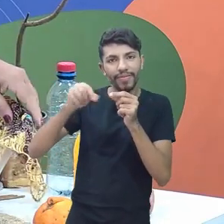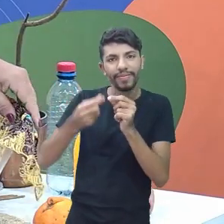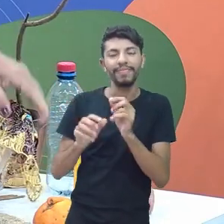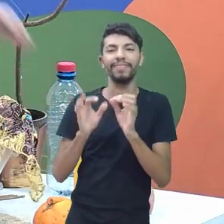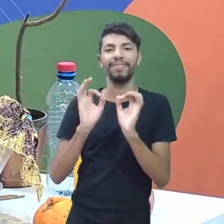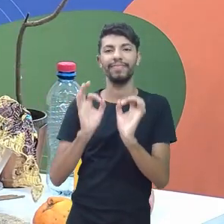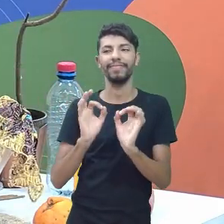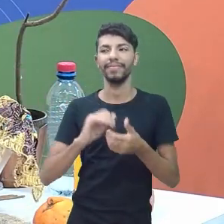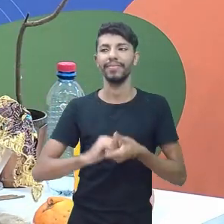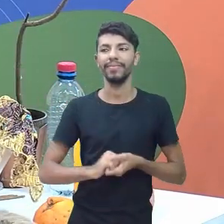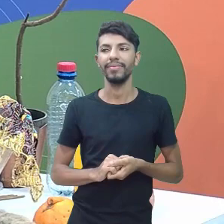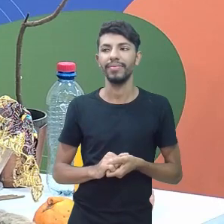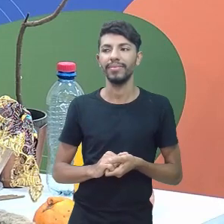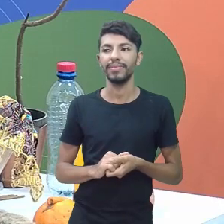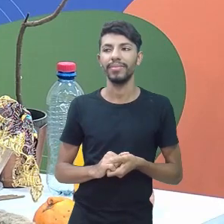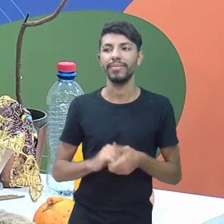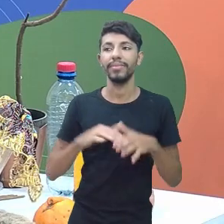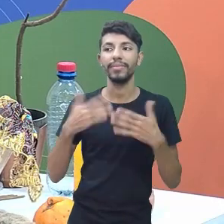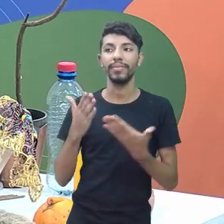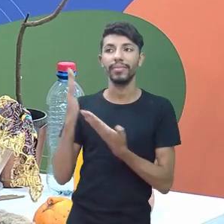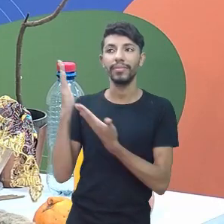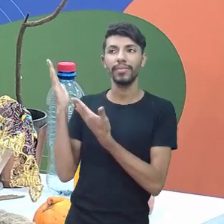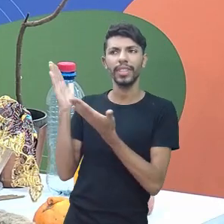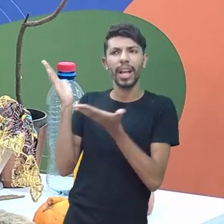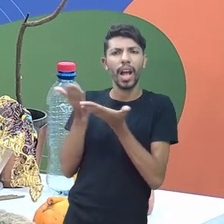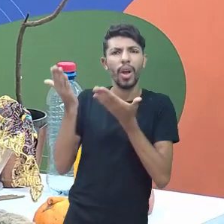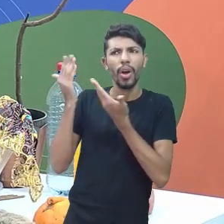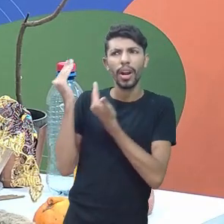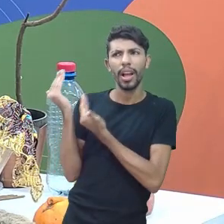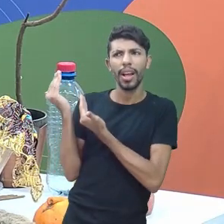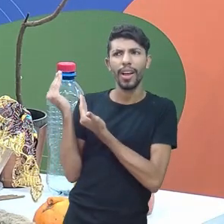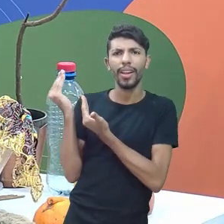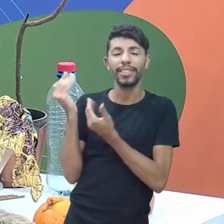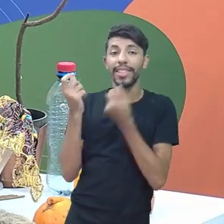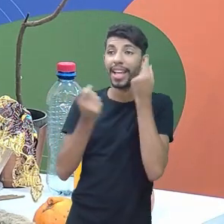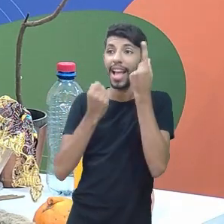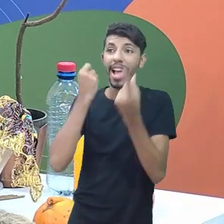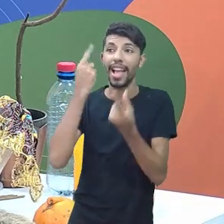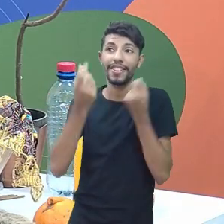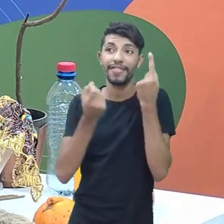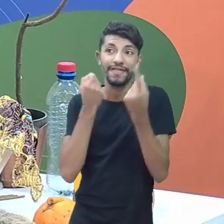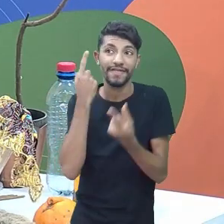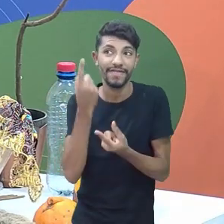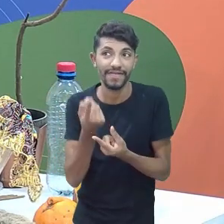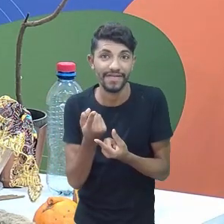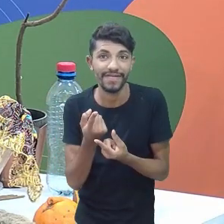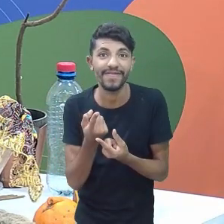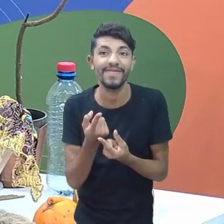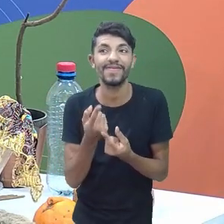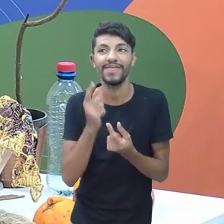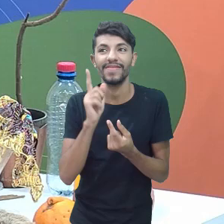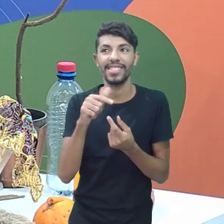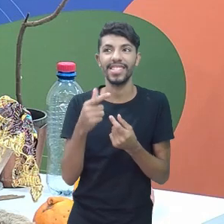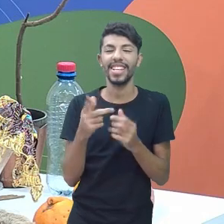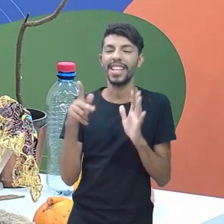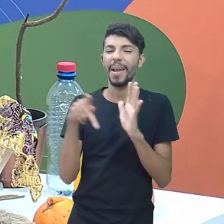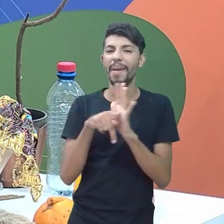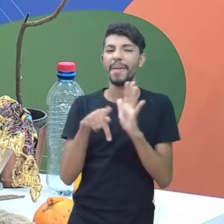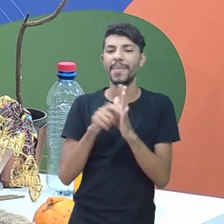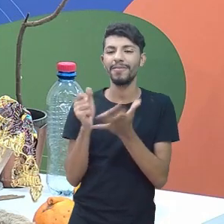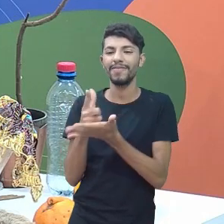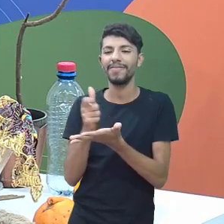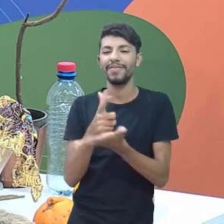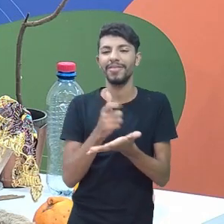E assim, outros. Agora eu trouxe um que muitas vezes, né, vão fazer parte aí das comprinhas de vocês